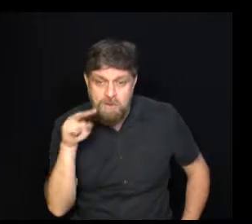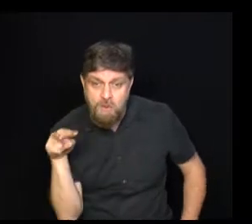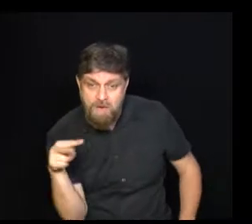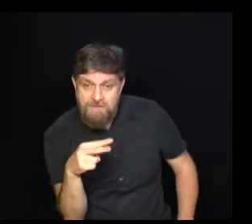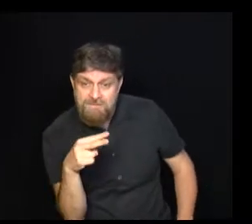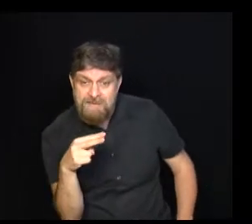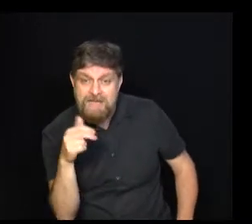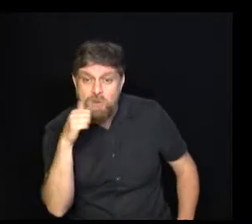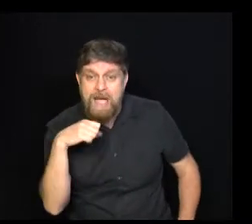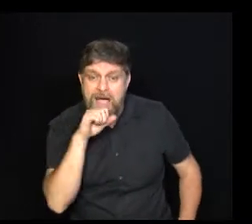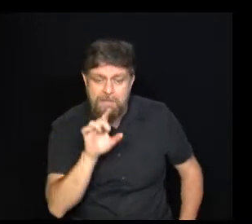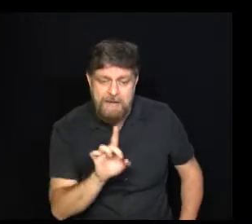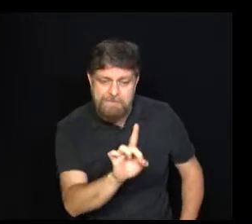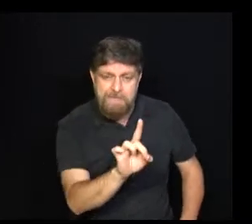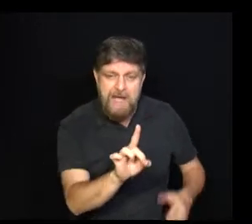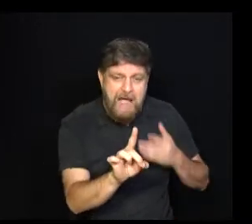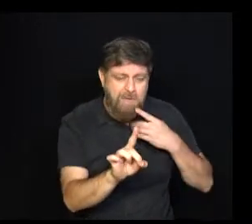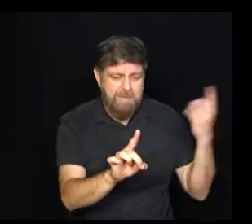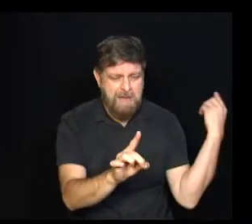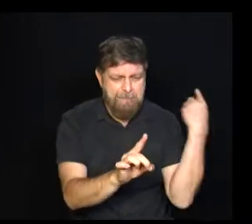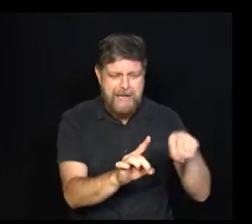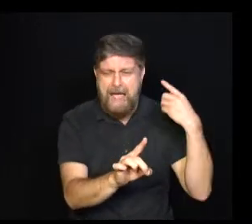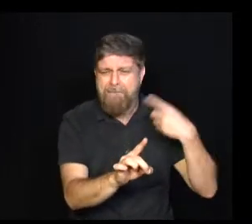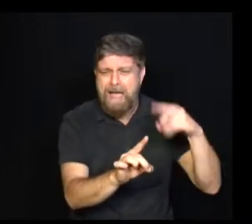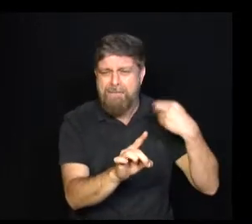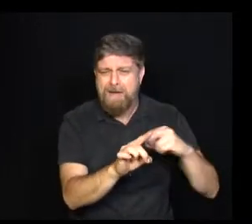a sua mãe ser